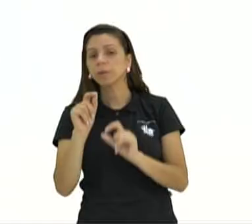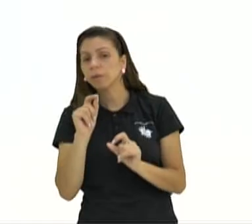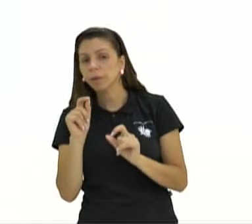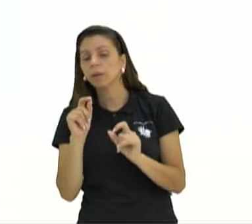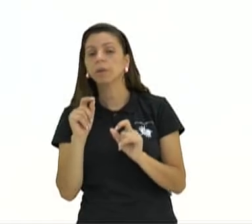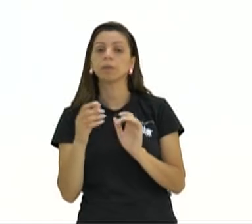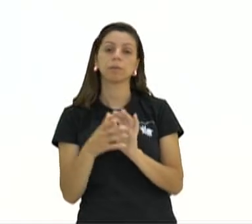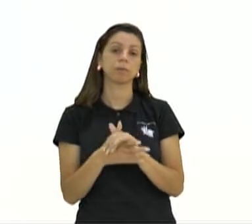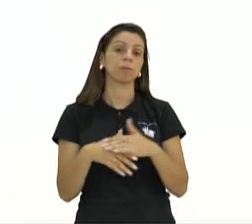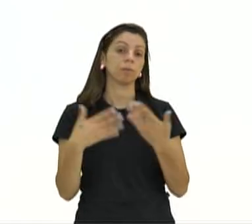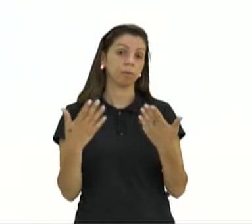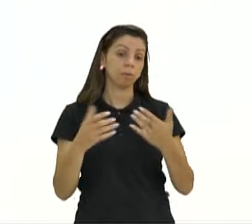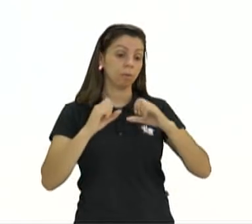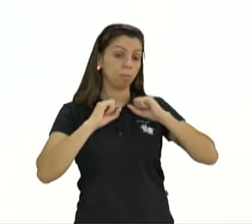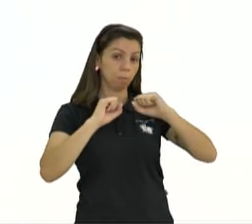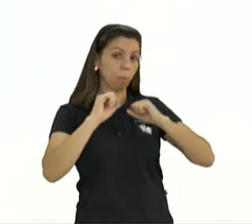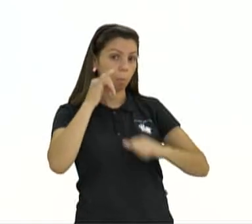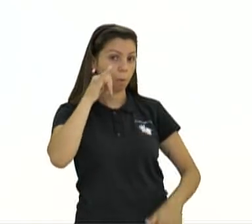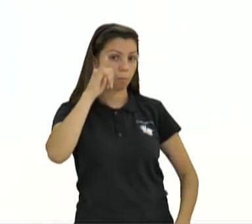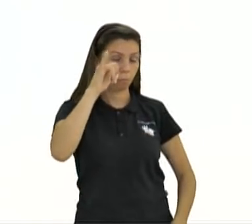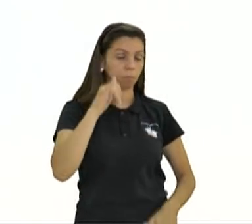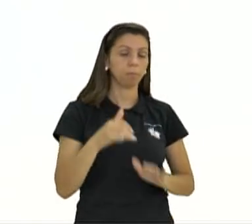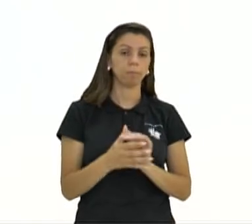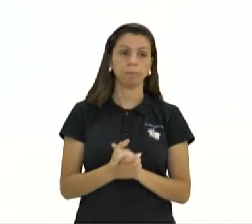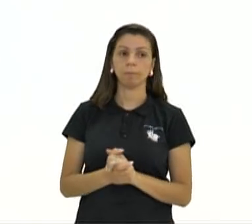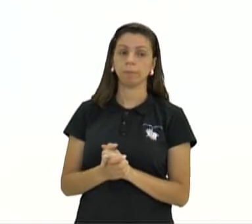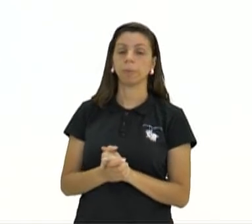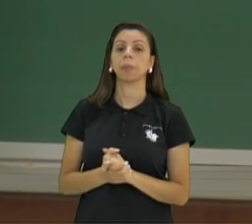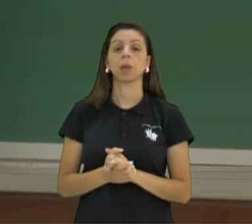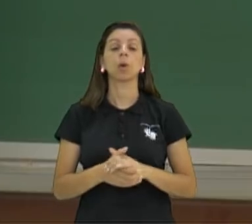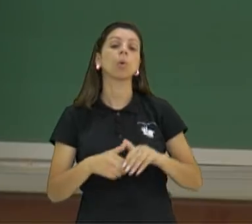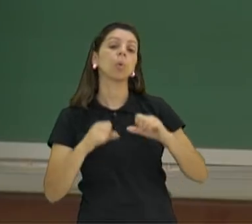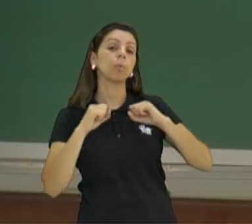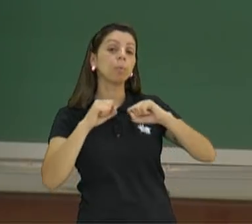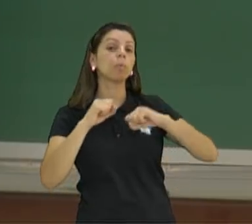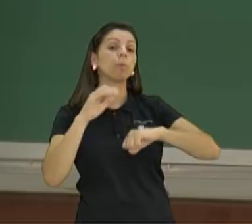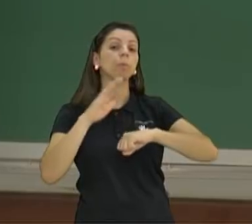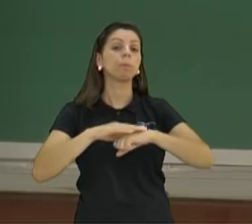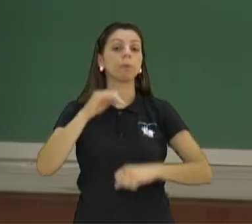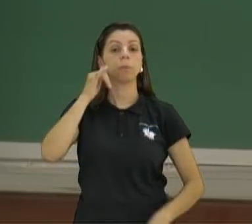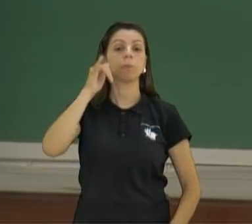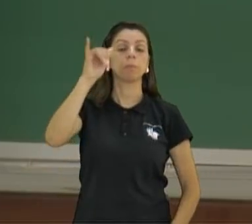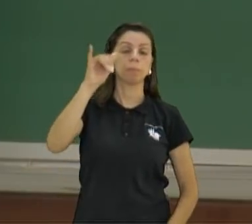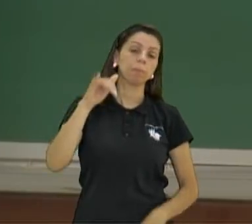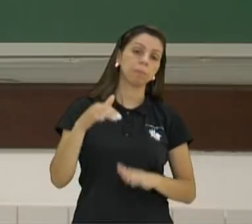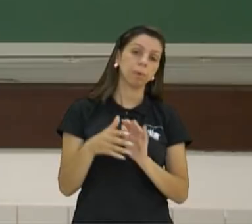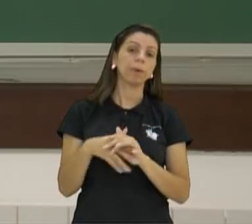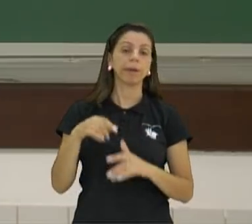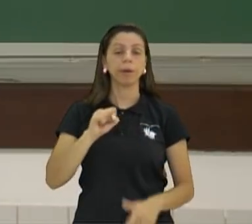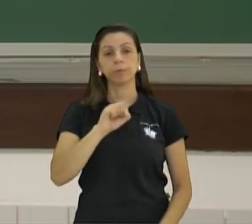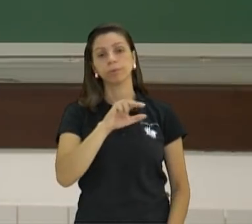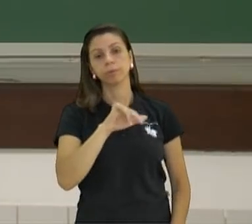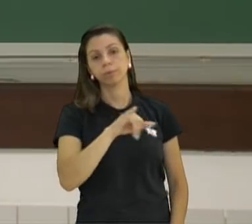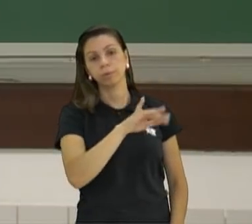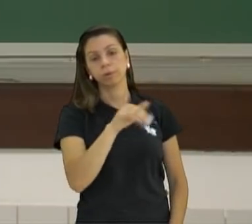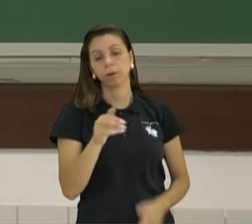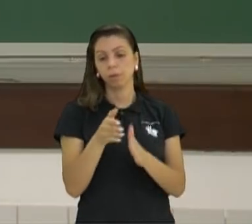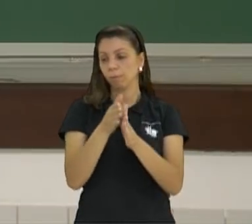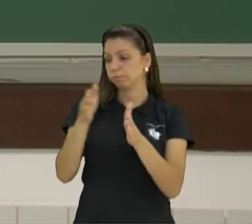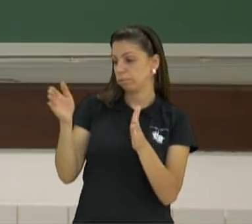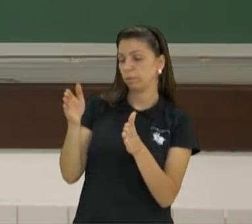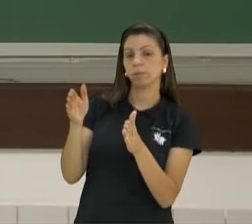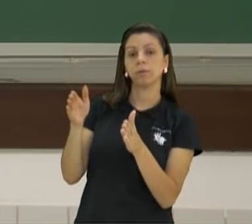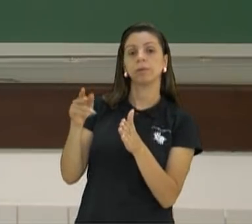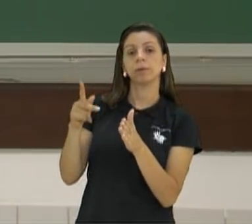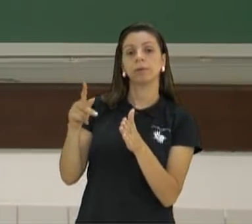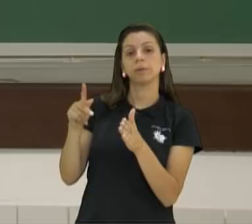Nós estamos falando do Bumba Meu Boi. Portanto, Bumba Meu Boi é o sujeito, o resto é o predicado. Nesse caso, a vírgula não